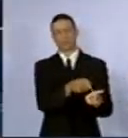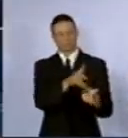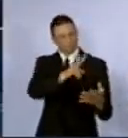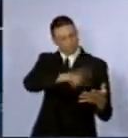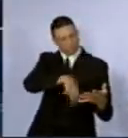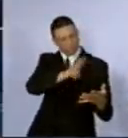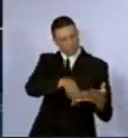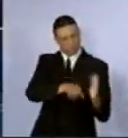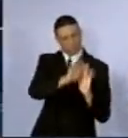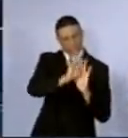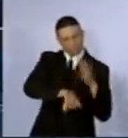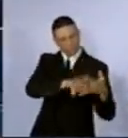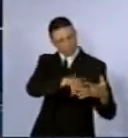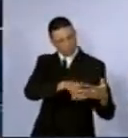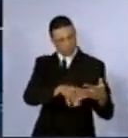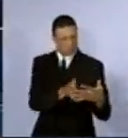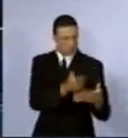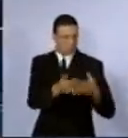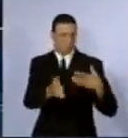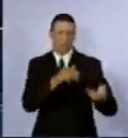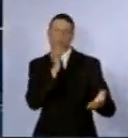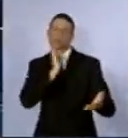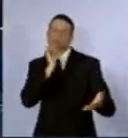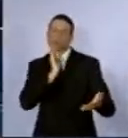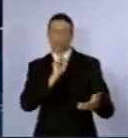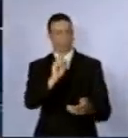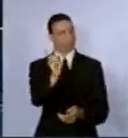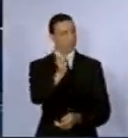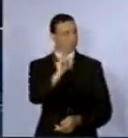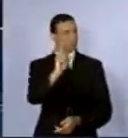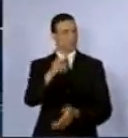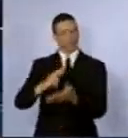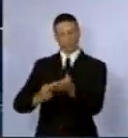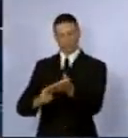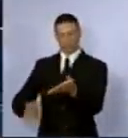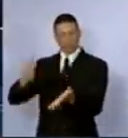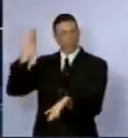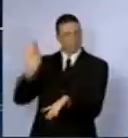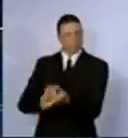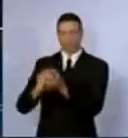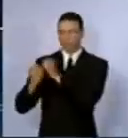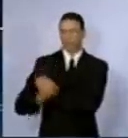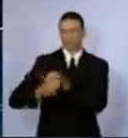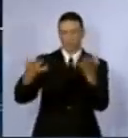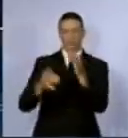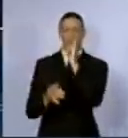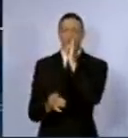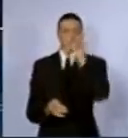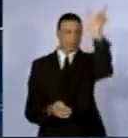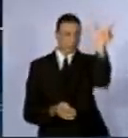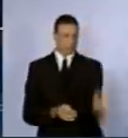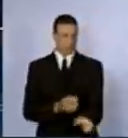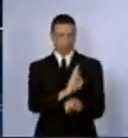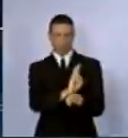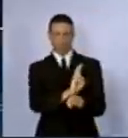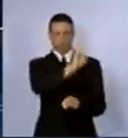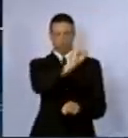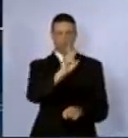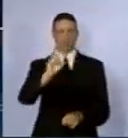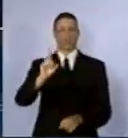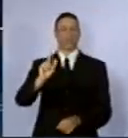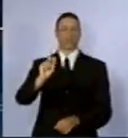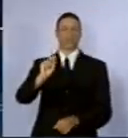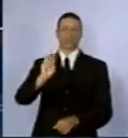lendo alguma coisa. Na verdade, se tratam de relatórios que foram publicados, por exemplo, o Dr. Alan Fry, que trabalhou